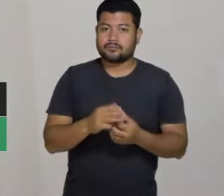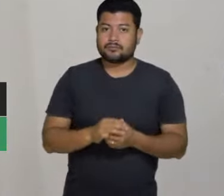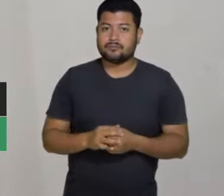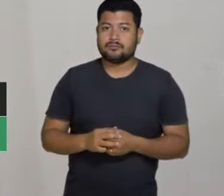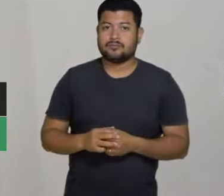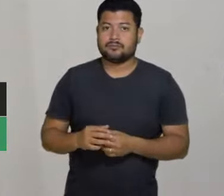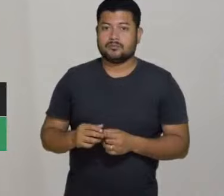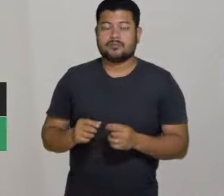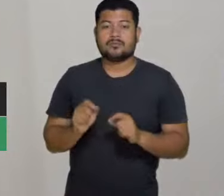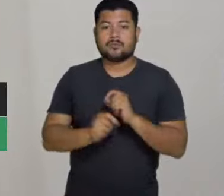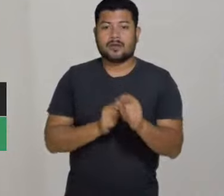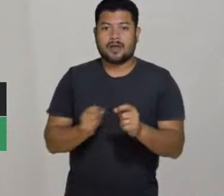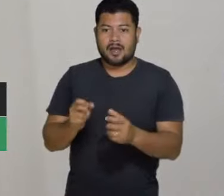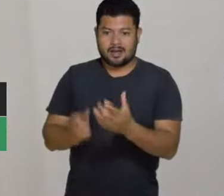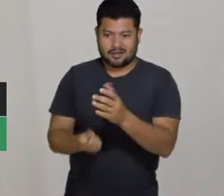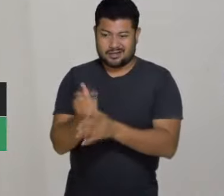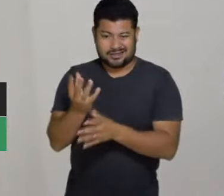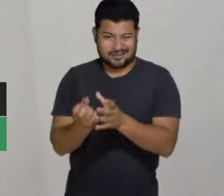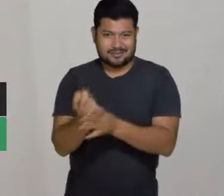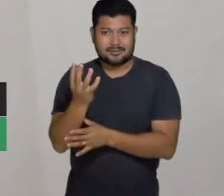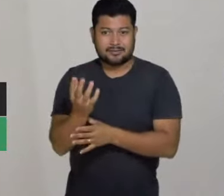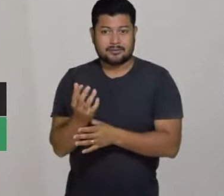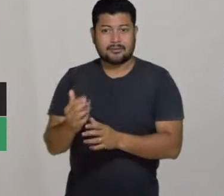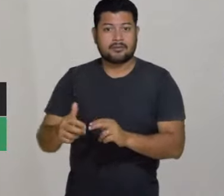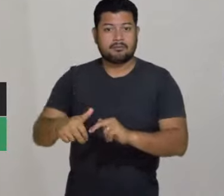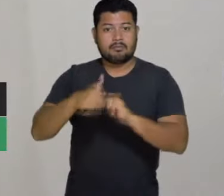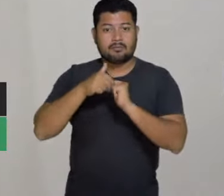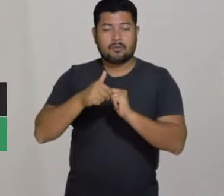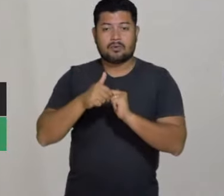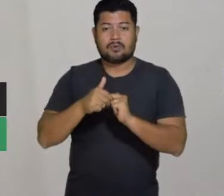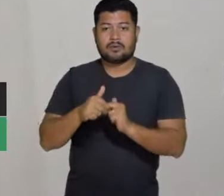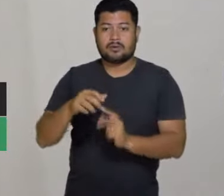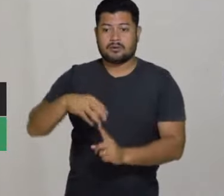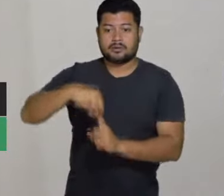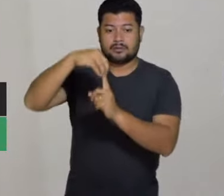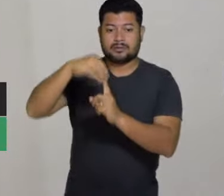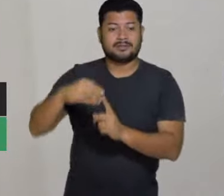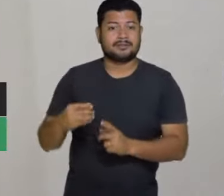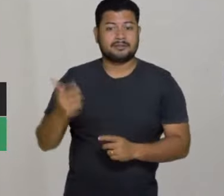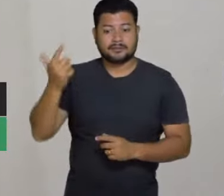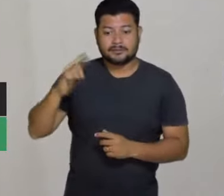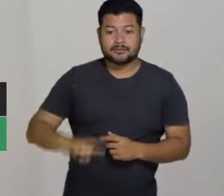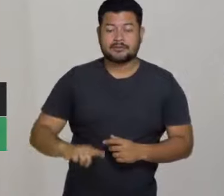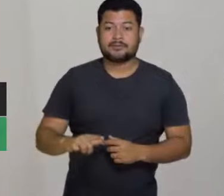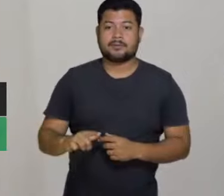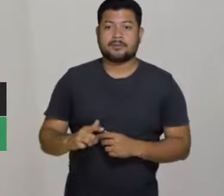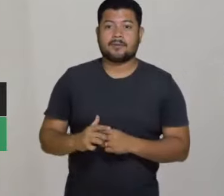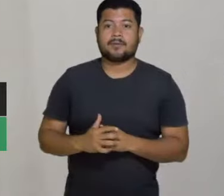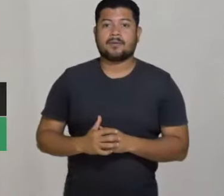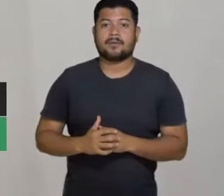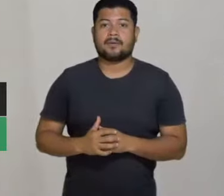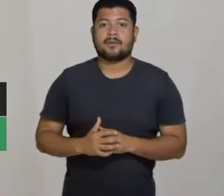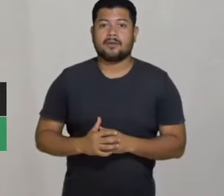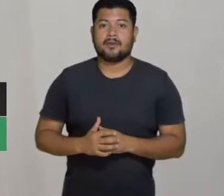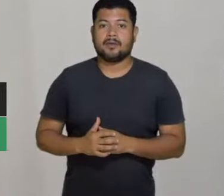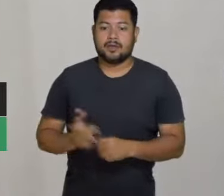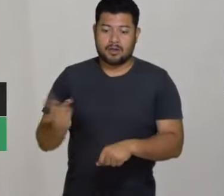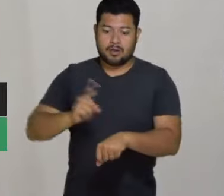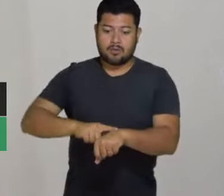composição. E, por isso, a importância de destacar mais uma vez que, no